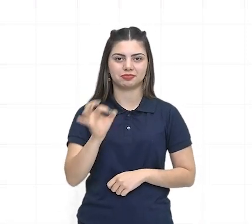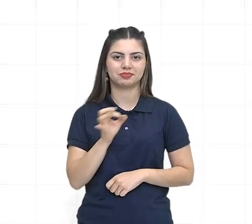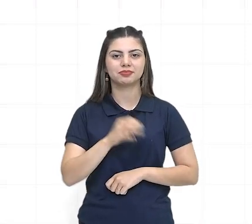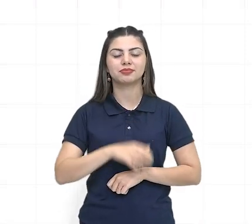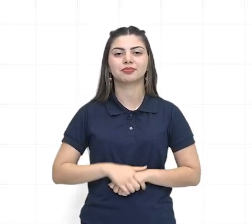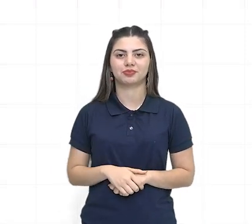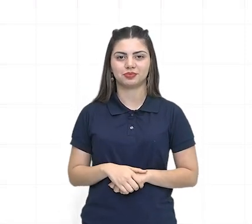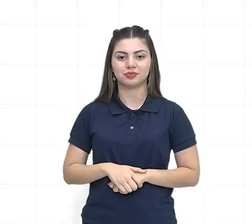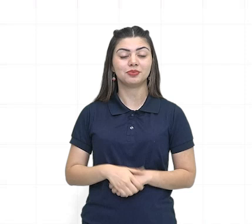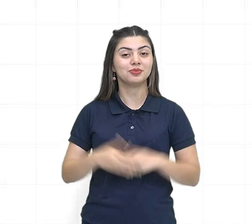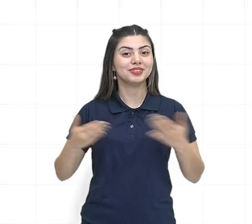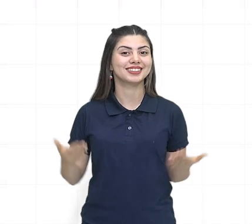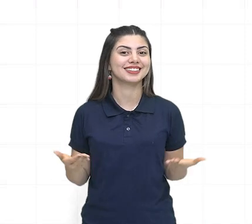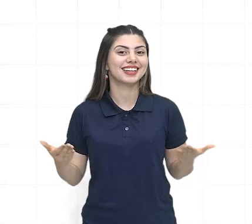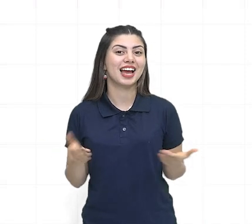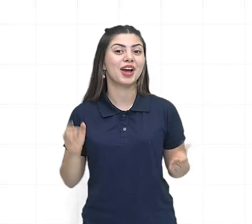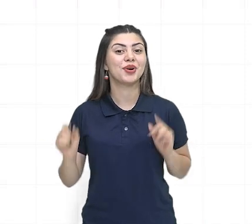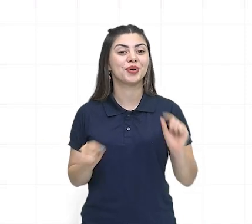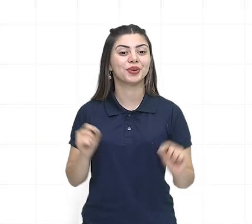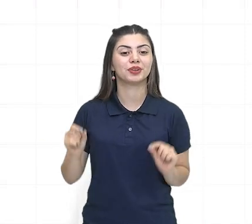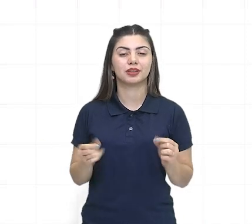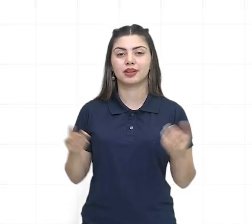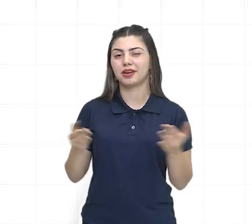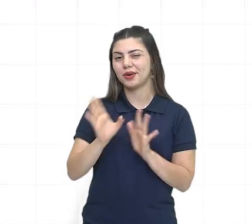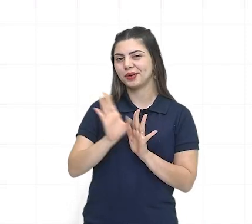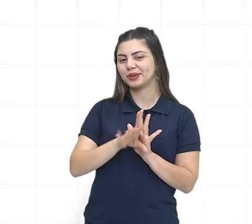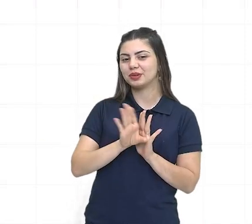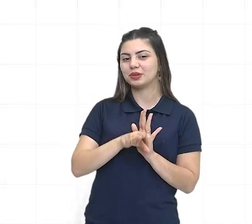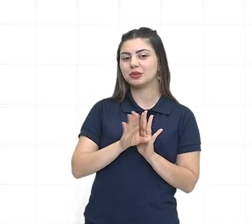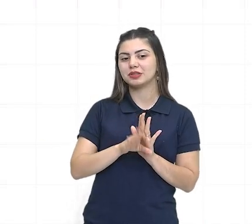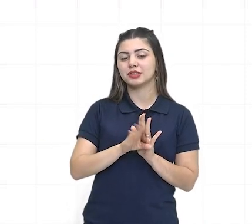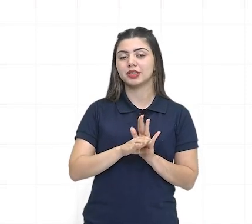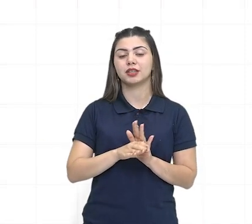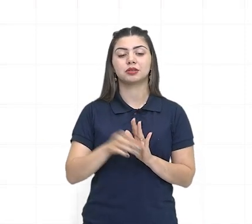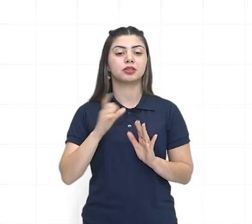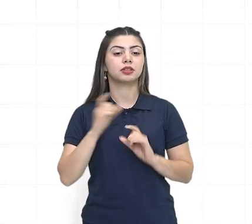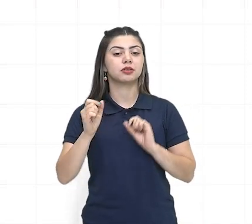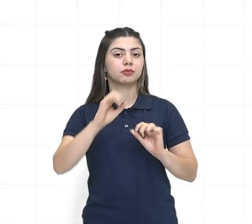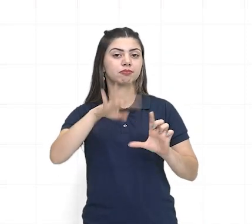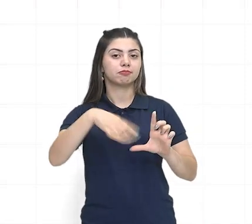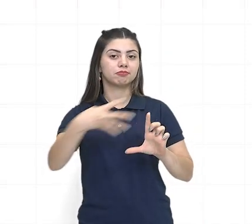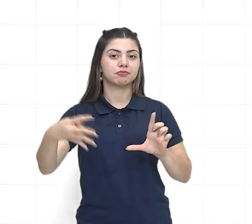bem, vamos agora para a definição aqui de tabelas.